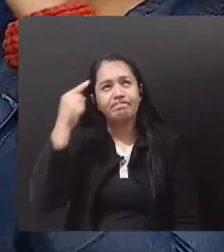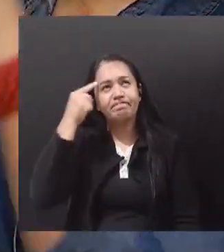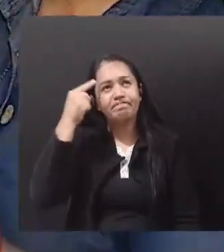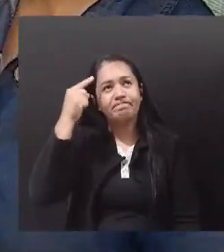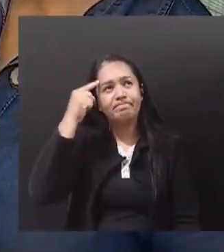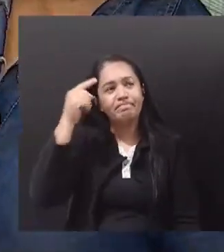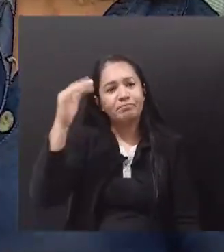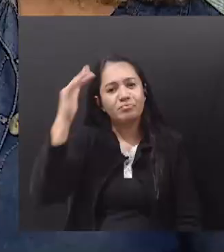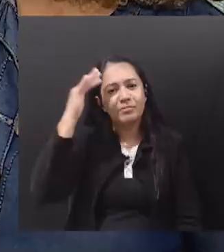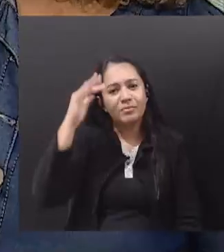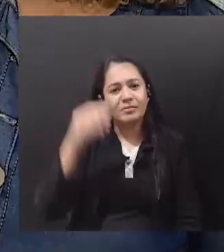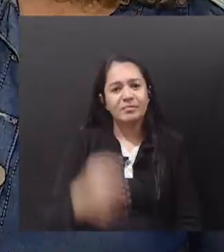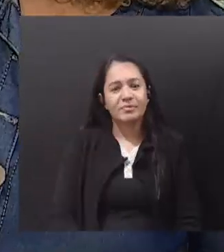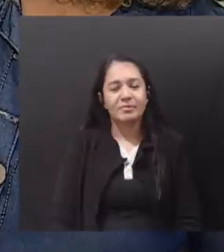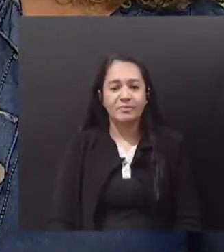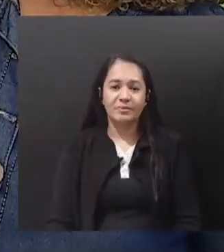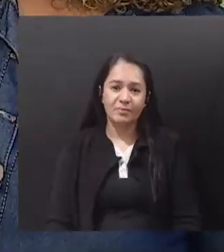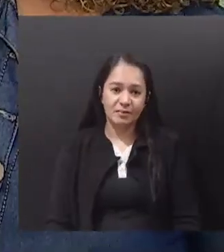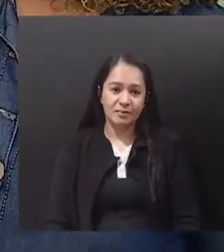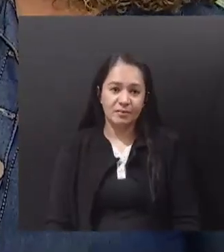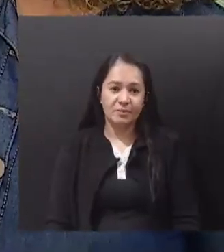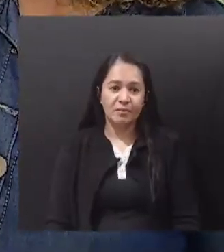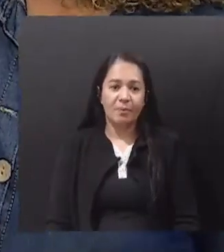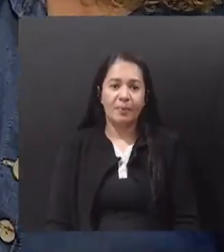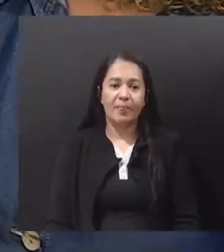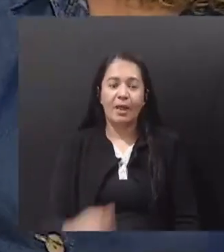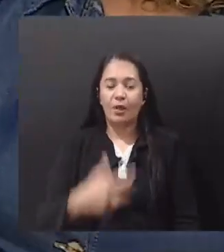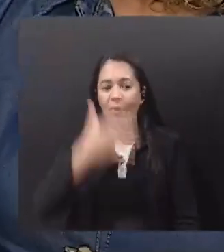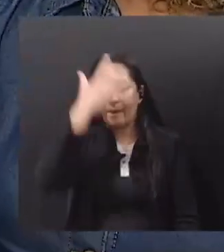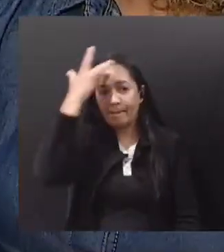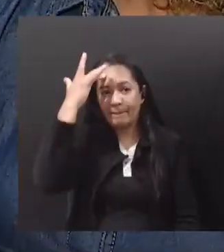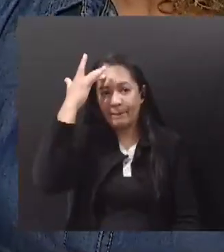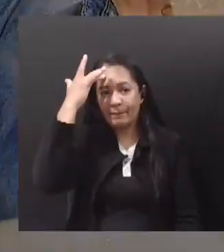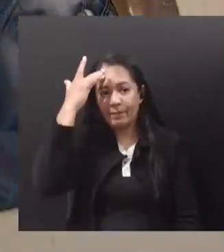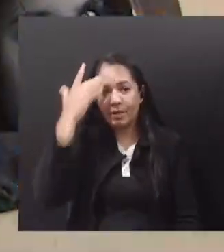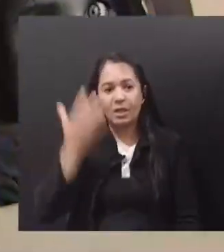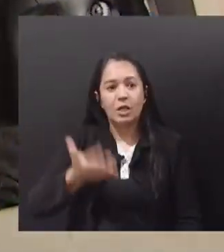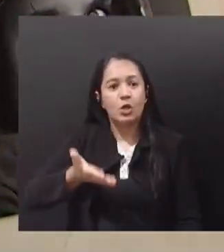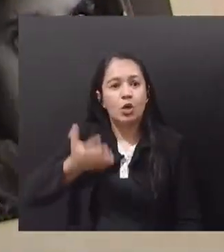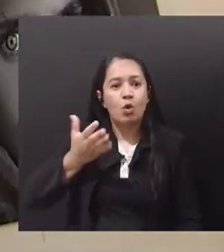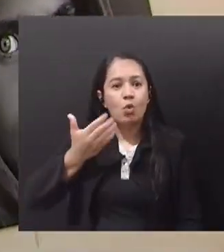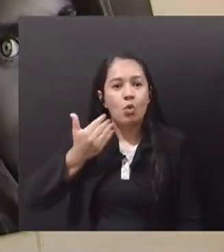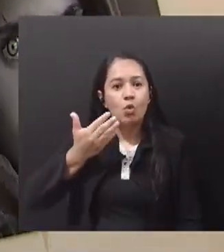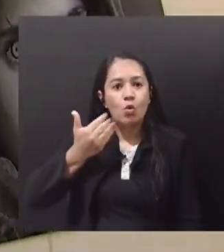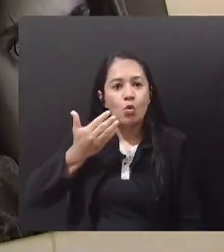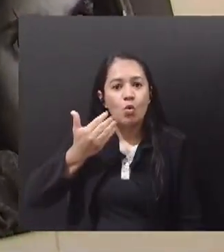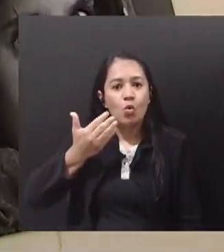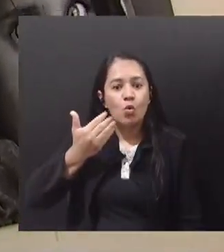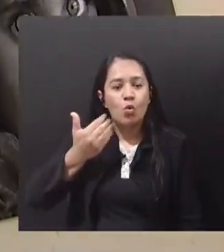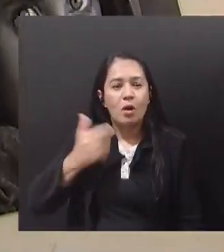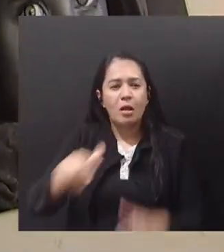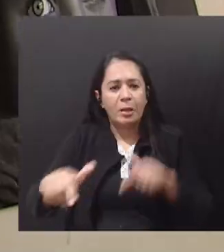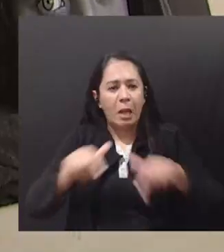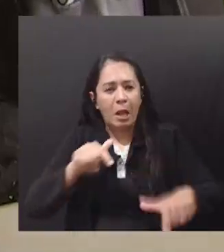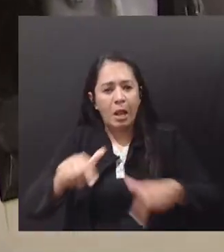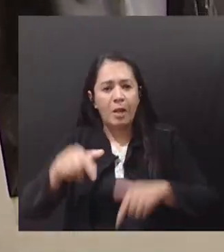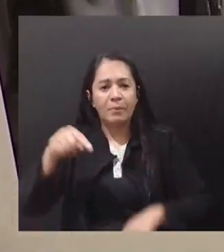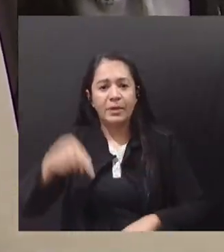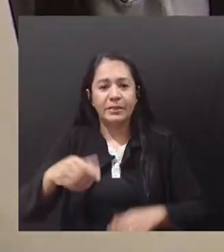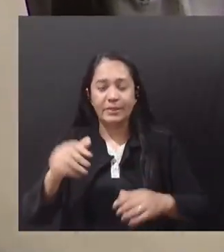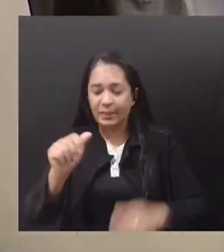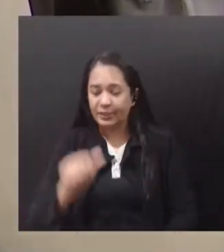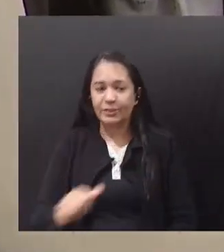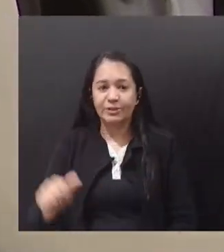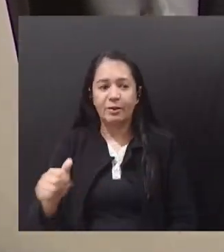rememorização, digamos assim. Então, eu era uma pessoa muito consumista e trabalhando aqui na fraternidade, vendo